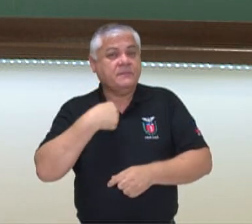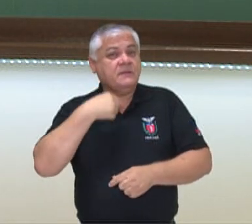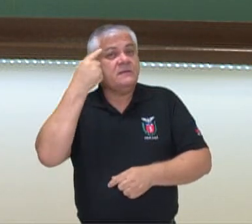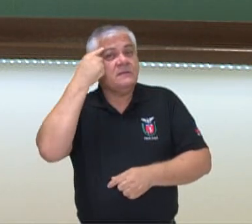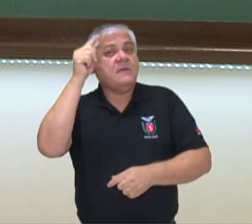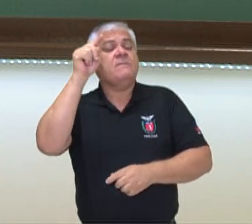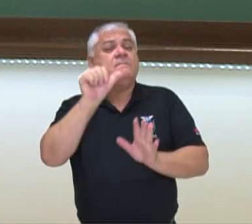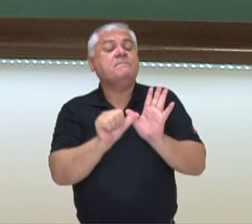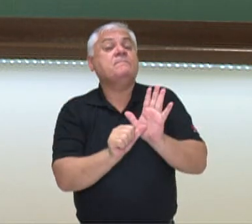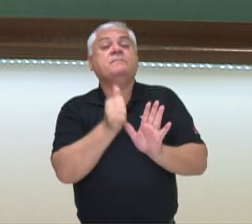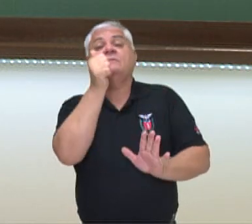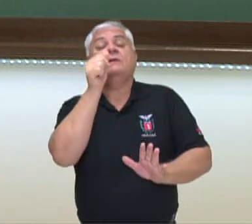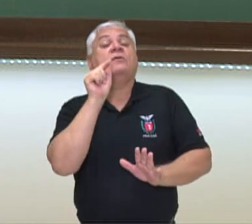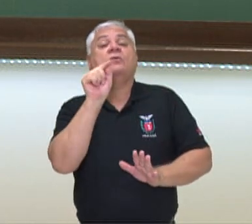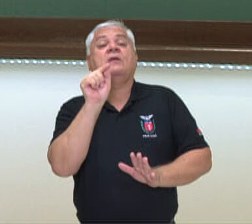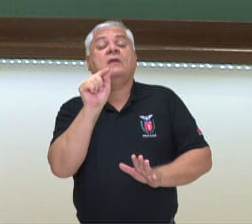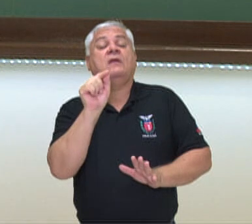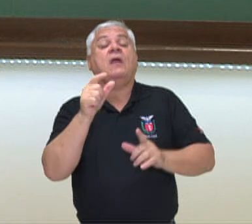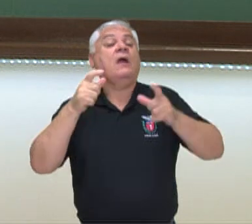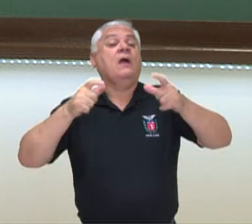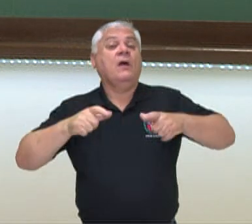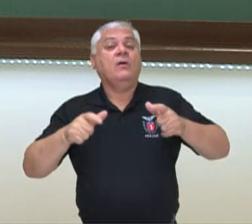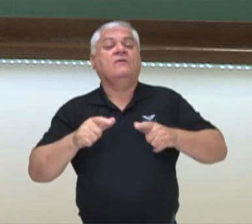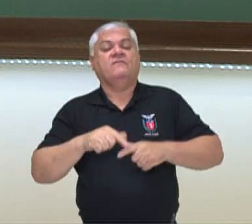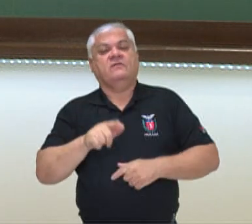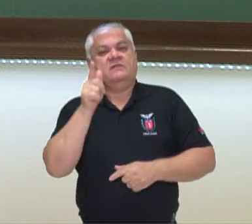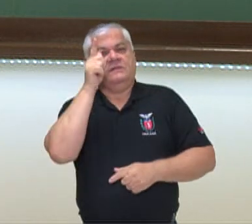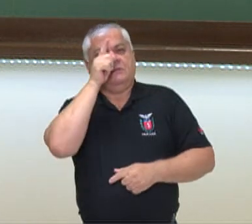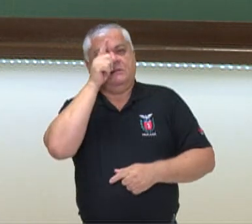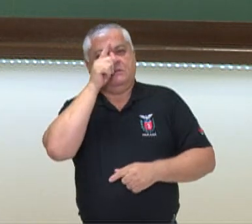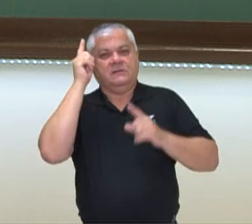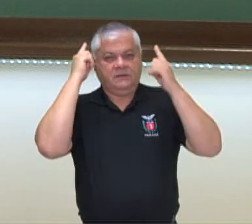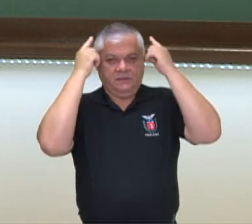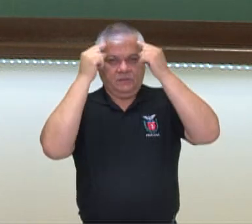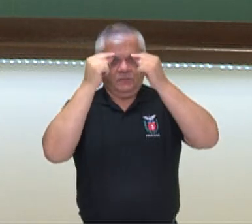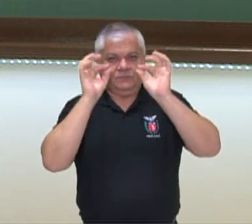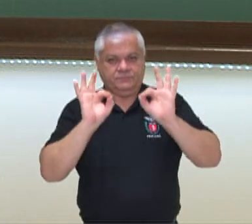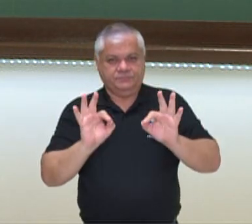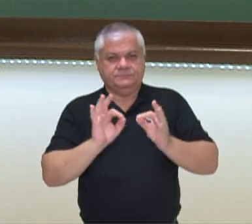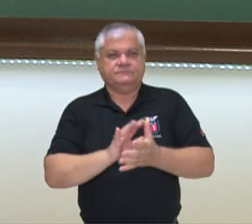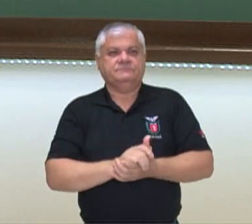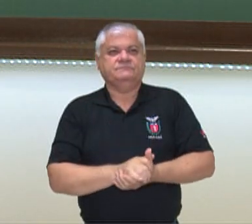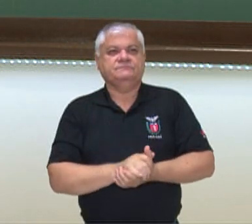pensou pela primeira vez de transformar a luta em esporte foram os gregos.